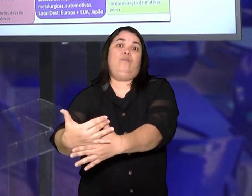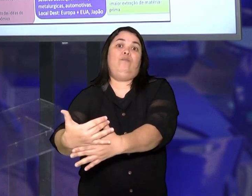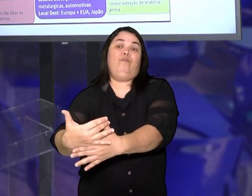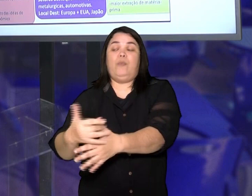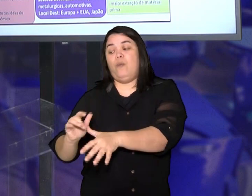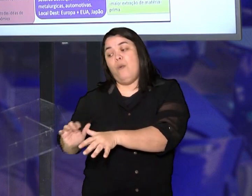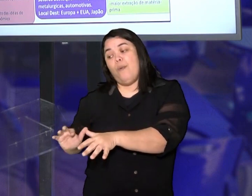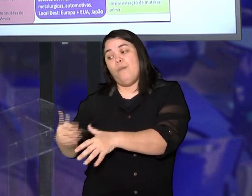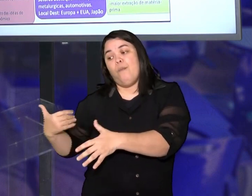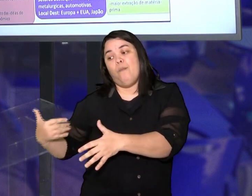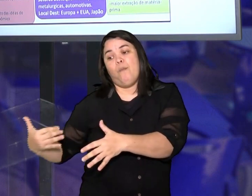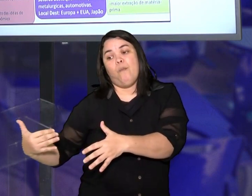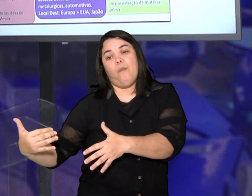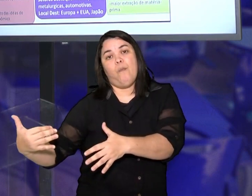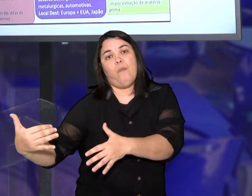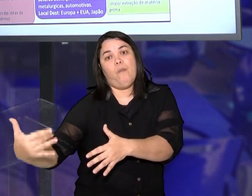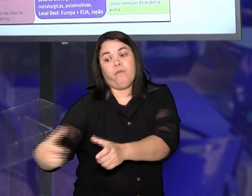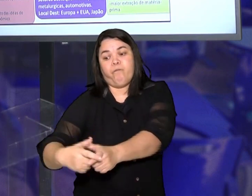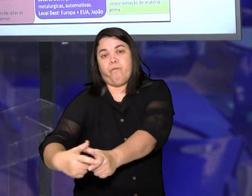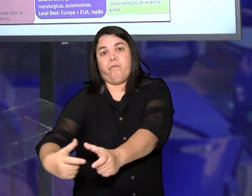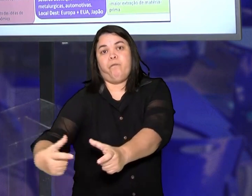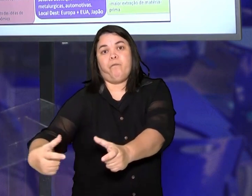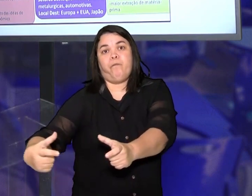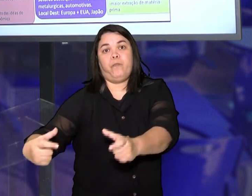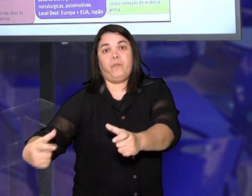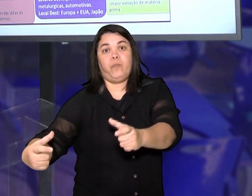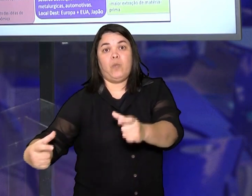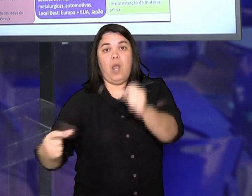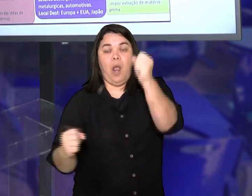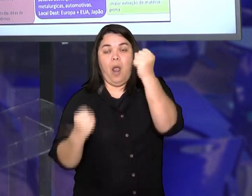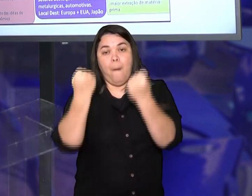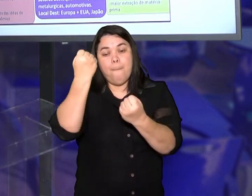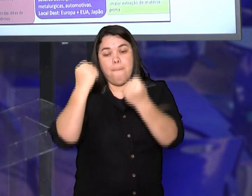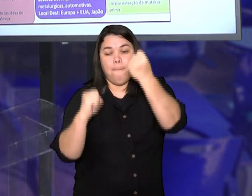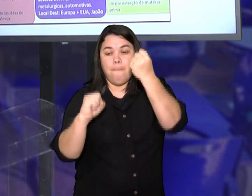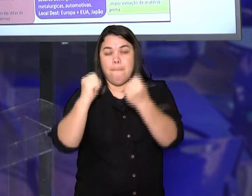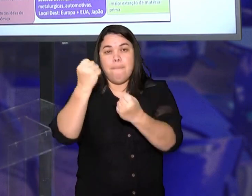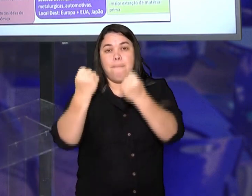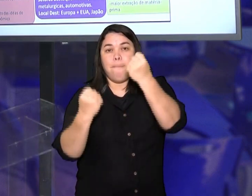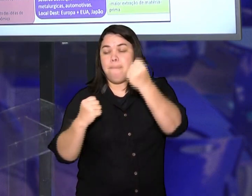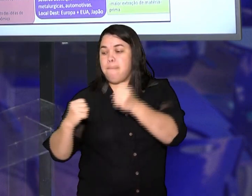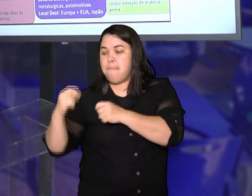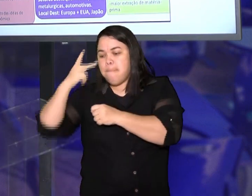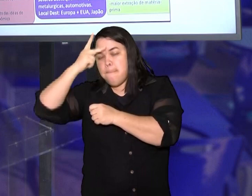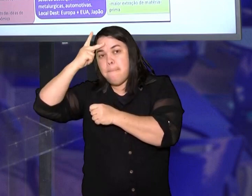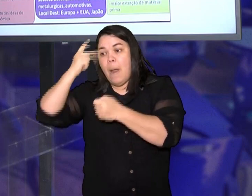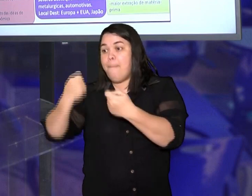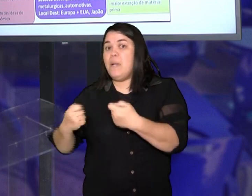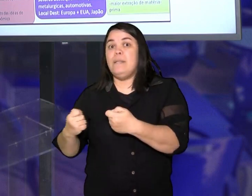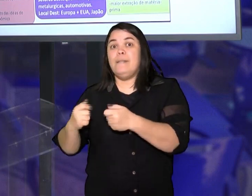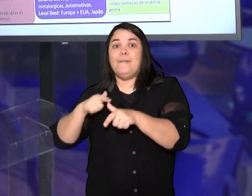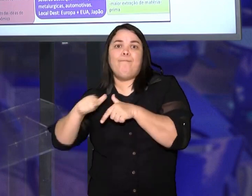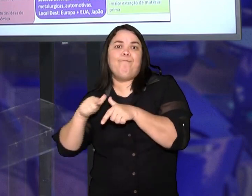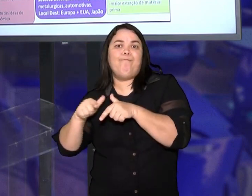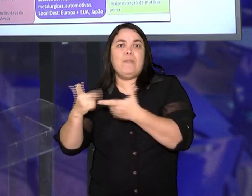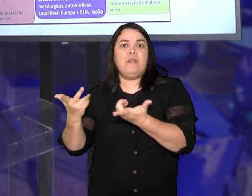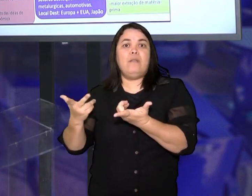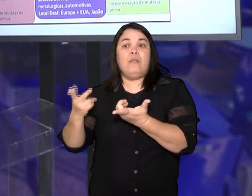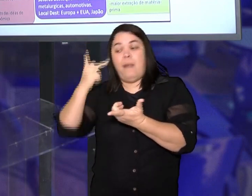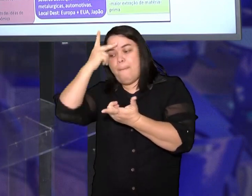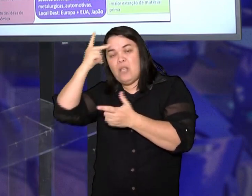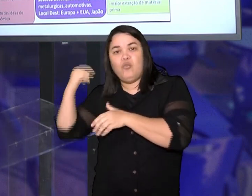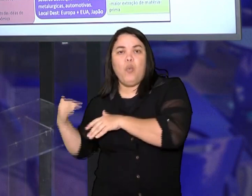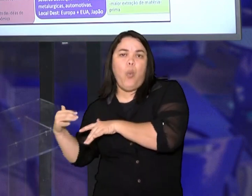de urbanização. Essas indústrias surgindo aumenta o número, por exemplo, de serviços oferecidos por